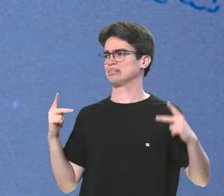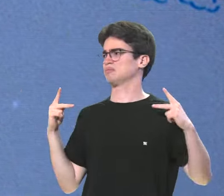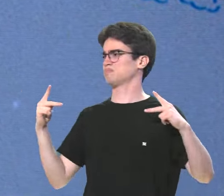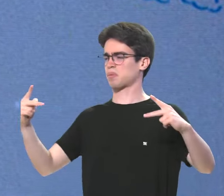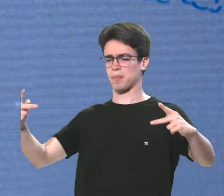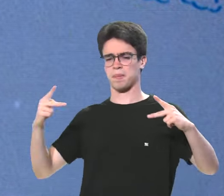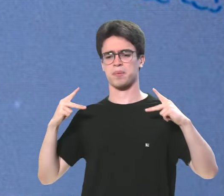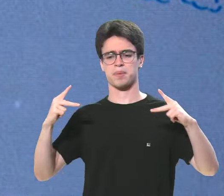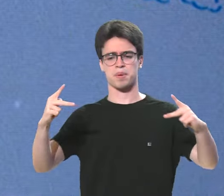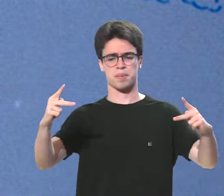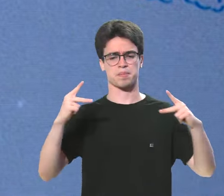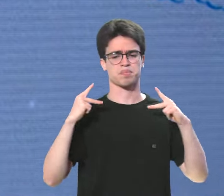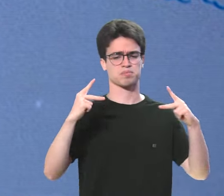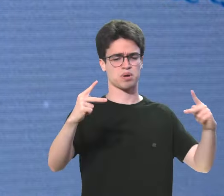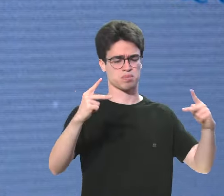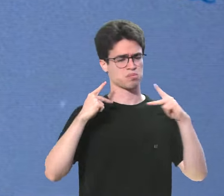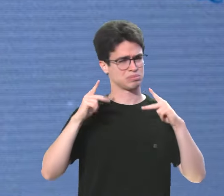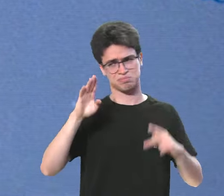que já